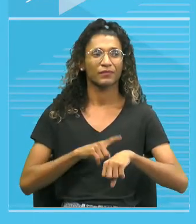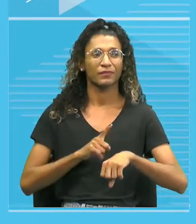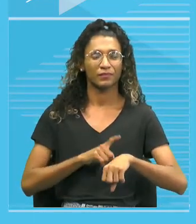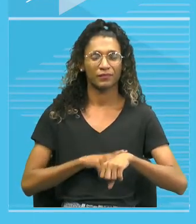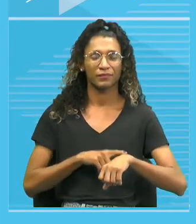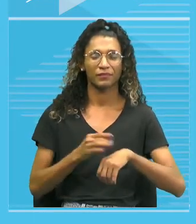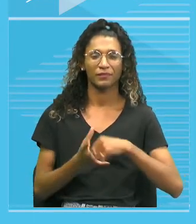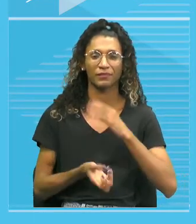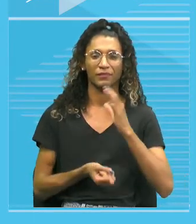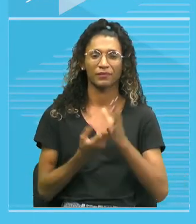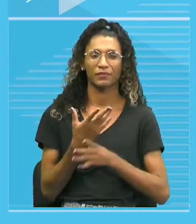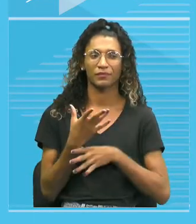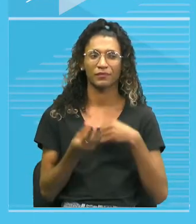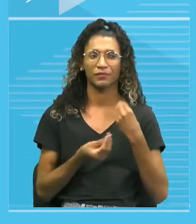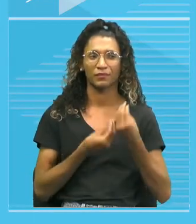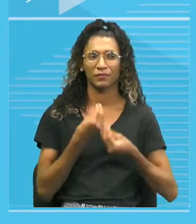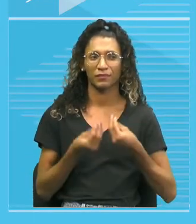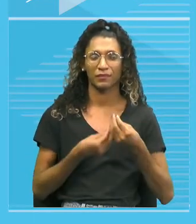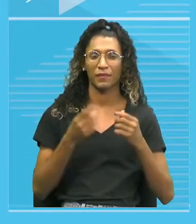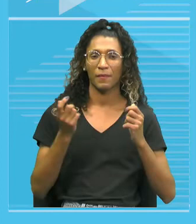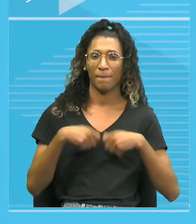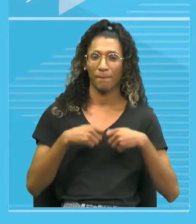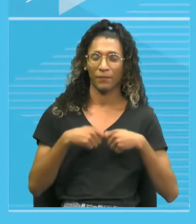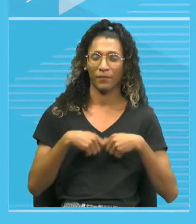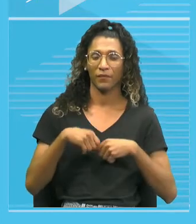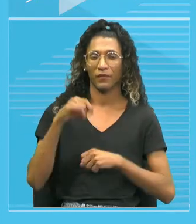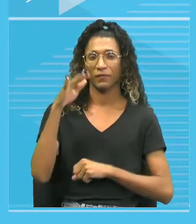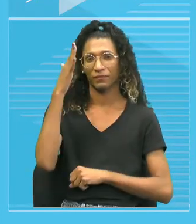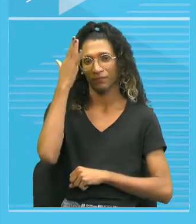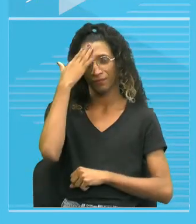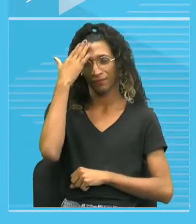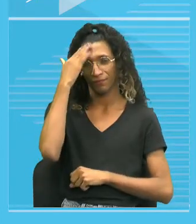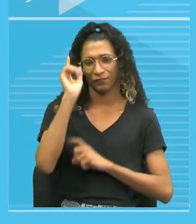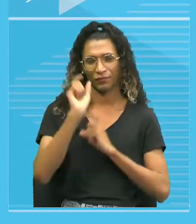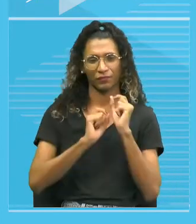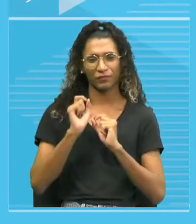levar em consideração aqui? Primeiro,